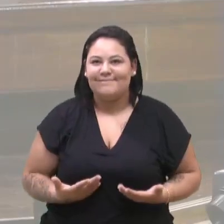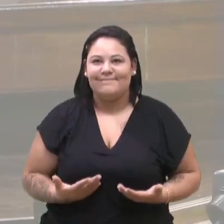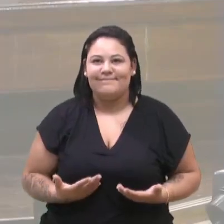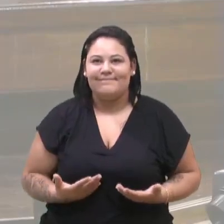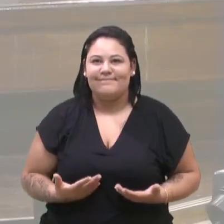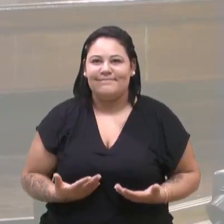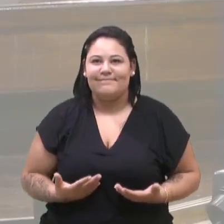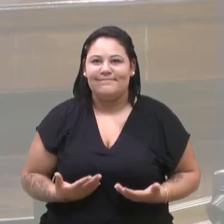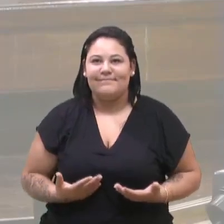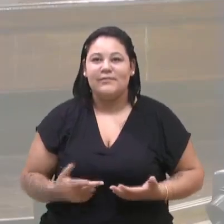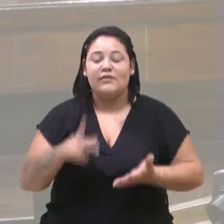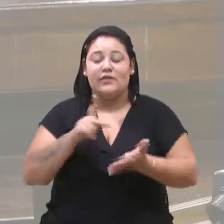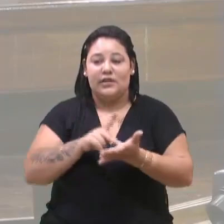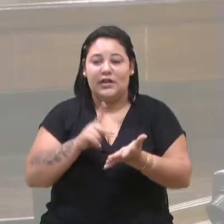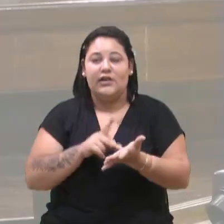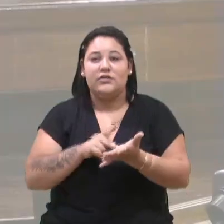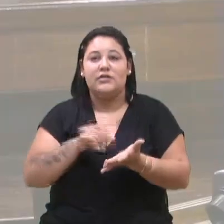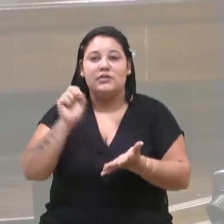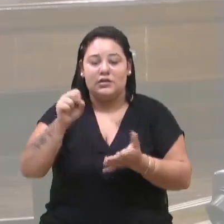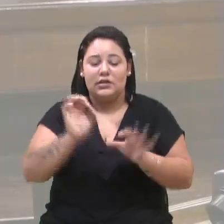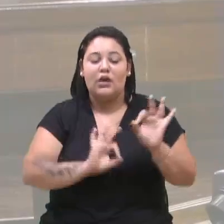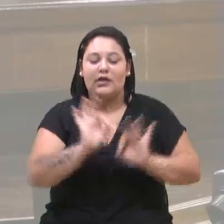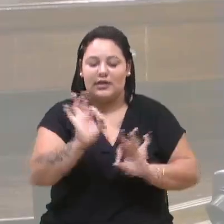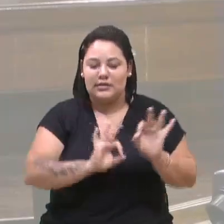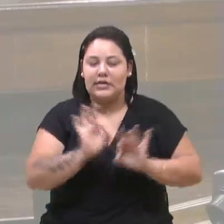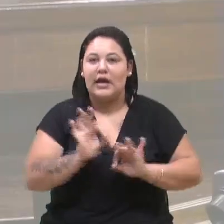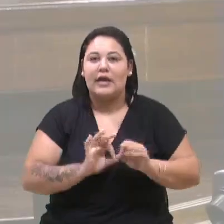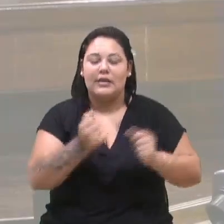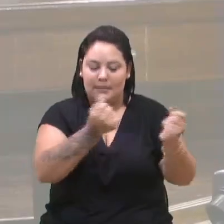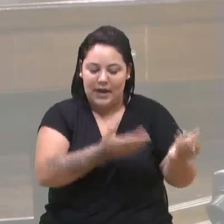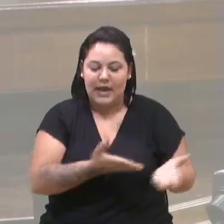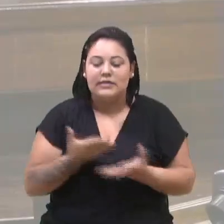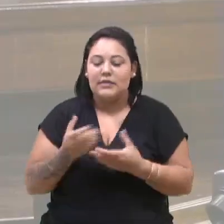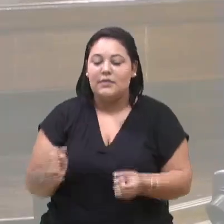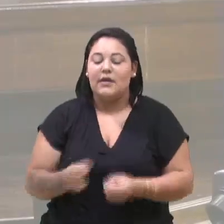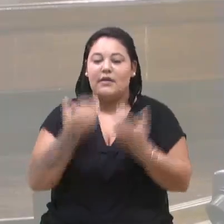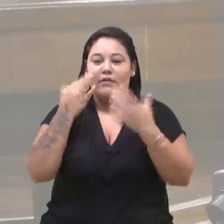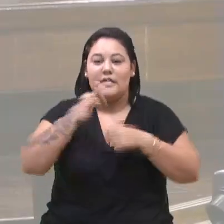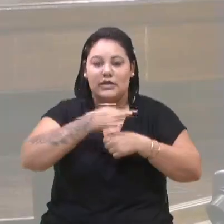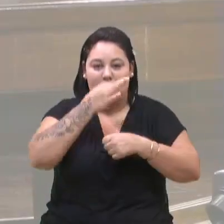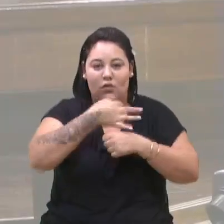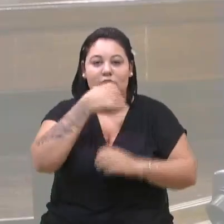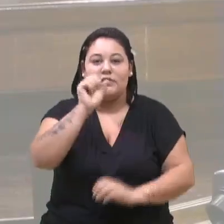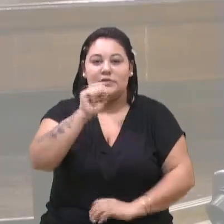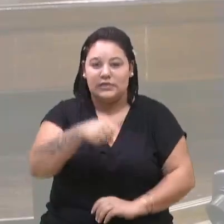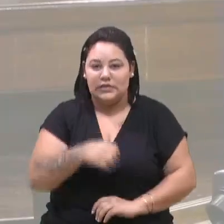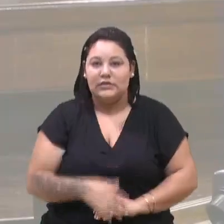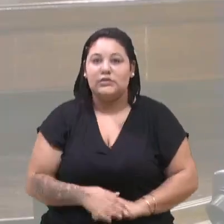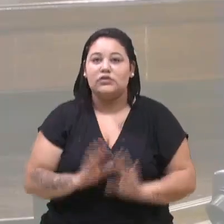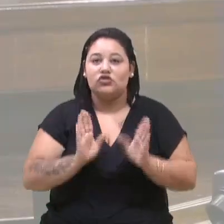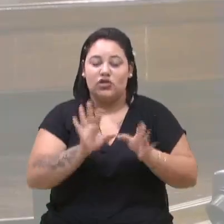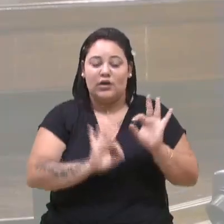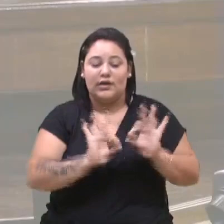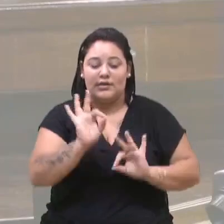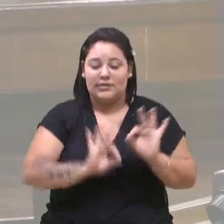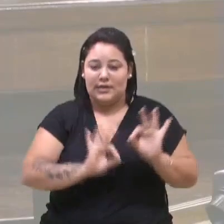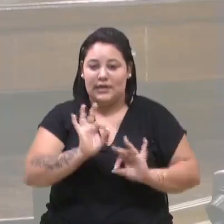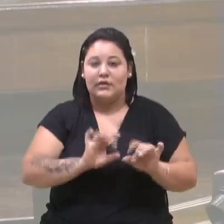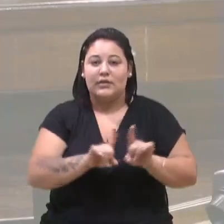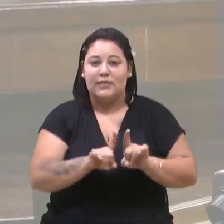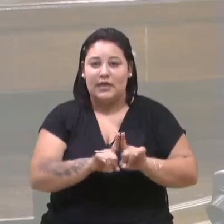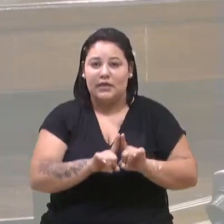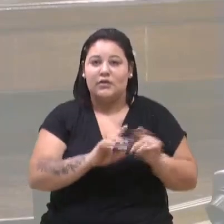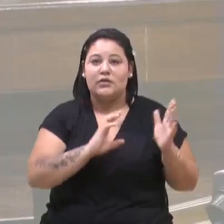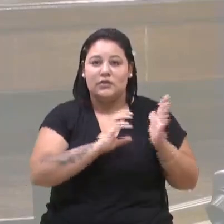cidade está sendo preparada para nós receber a nossa grande festa da uva, e está sendo preparada, inclusive, nossos servidores